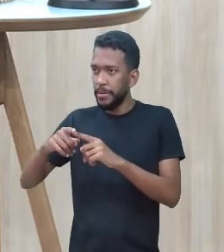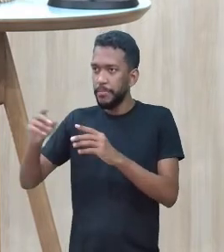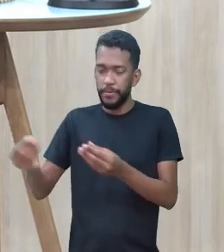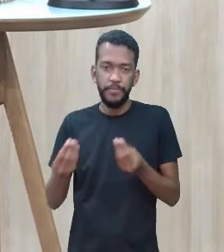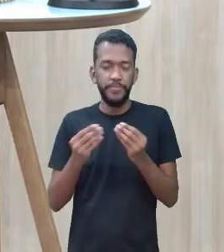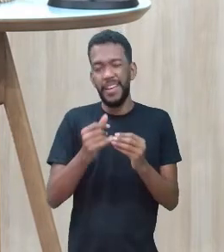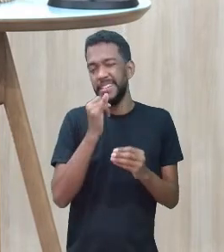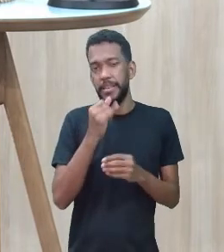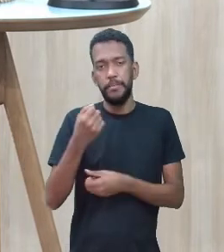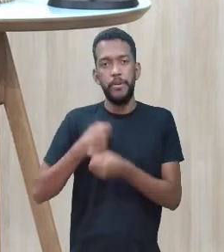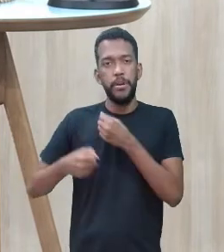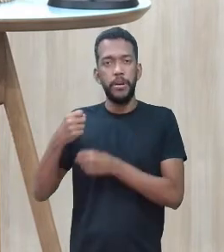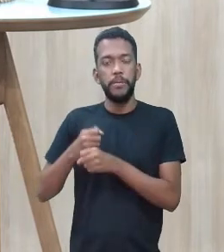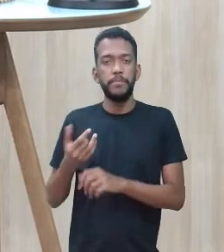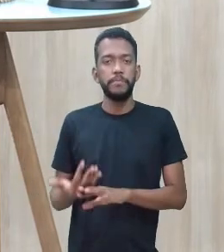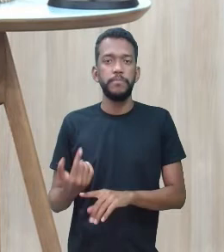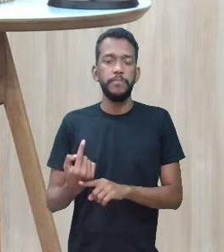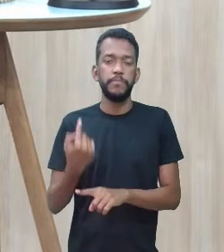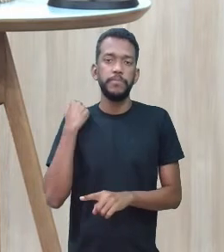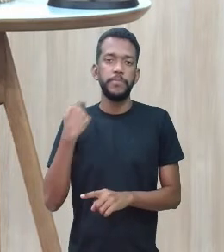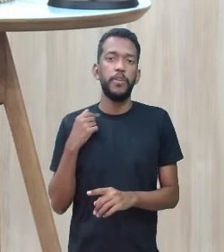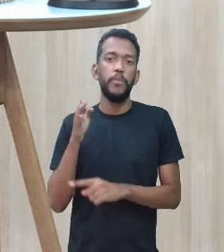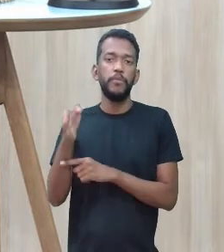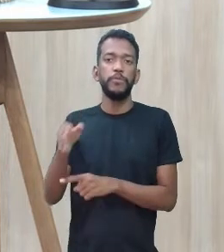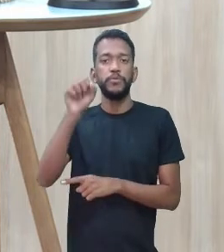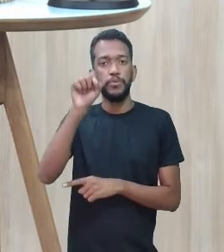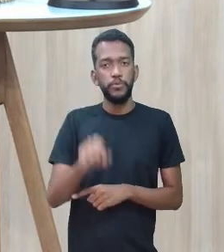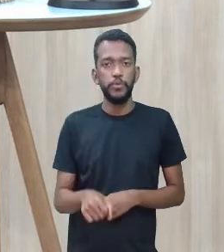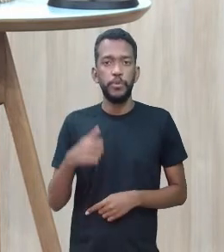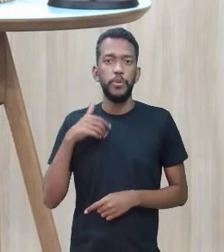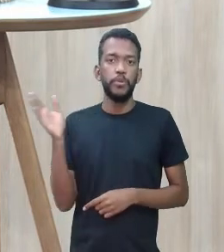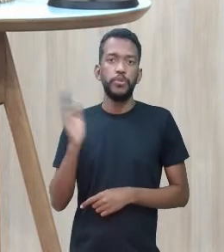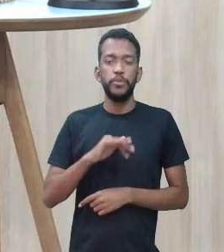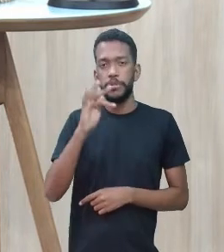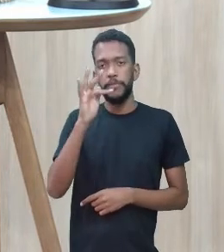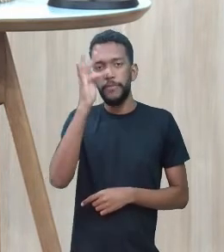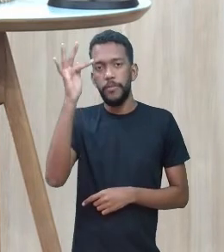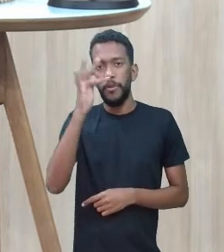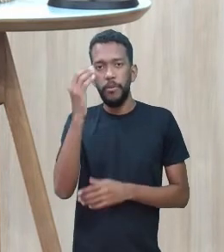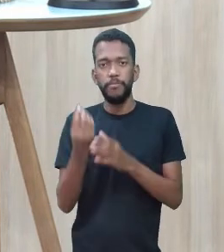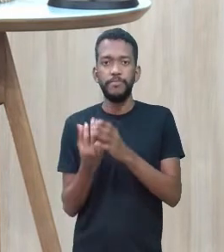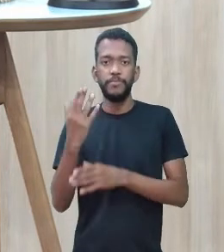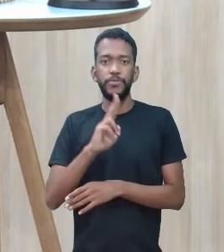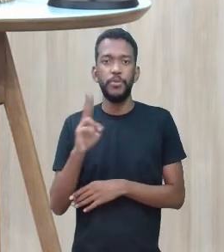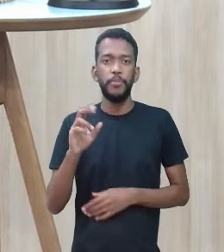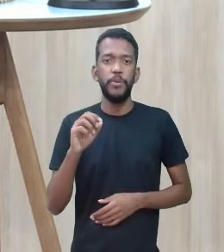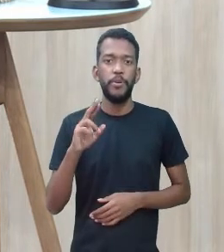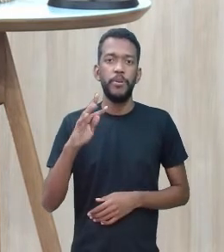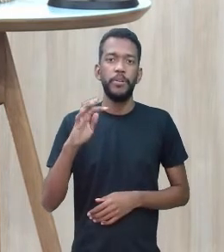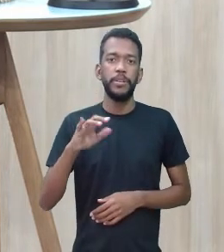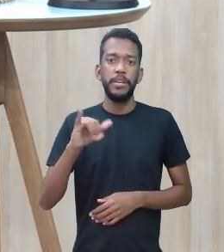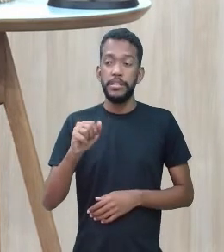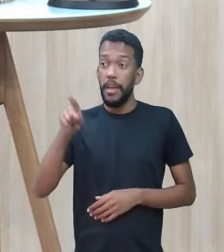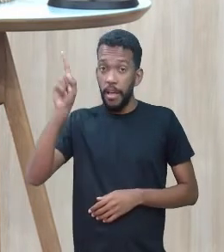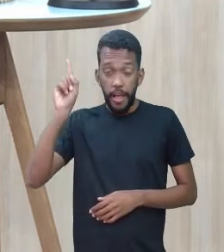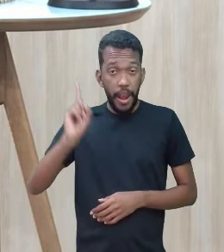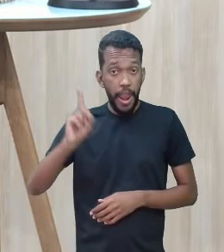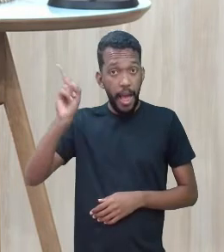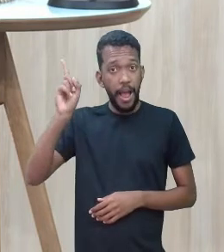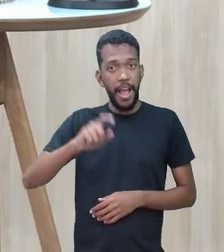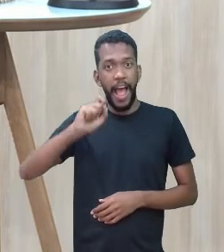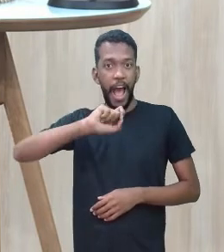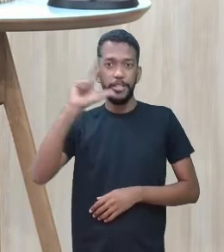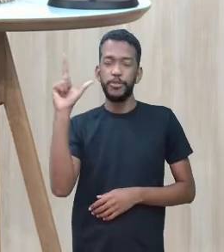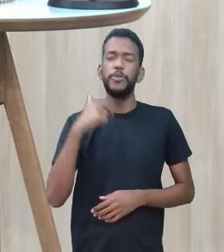alguns anos atrás, eu fui para o sul do Brasil e trouxe uma espécie de planta, a hortênsia. Lá eram azuis. Aí